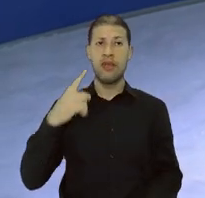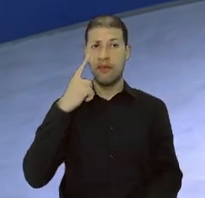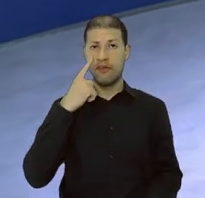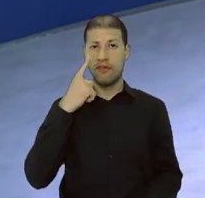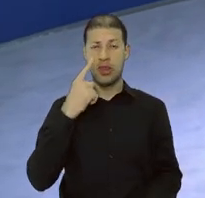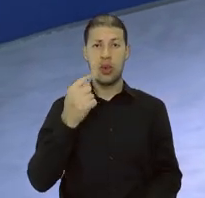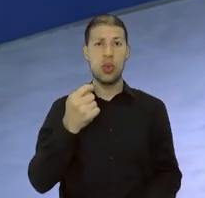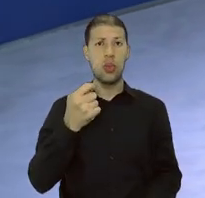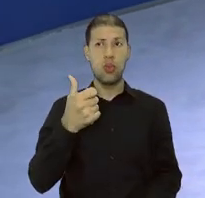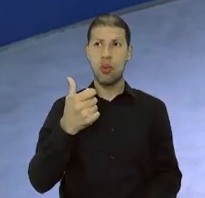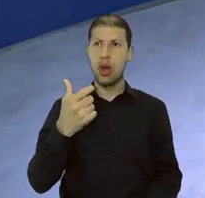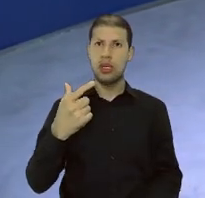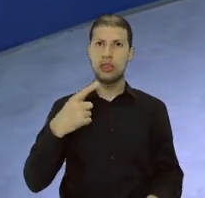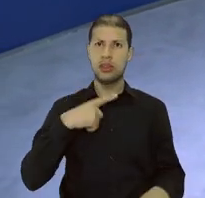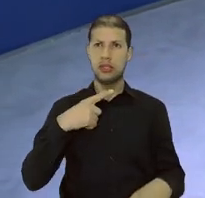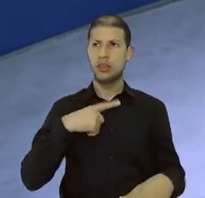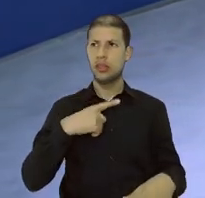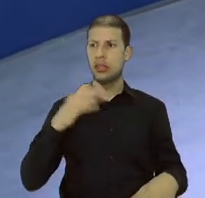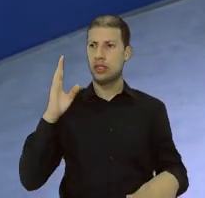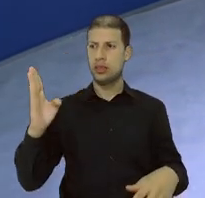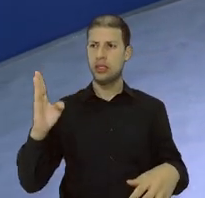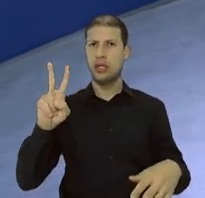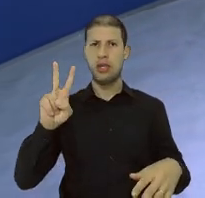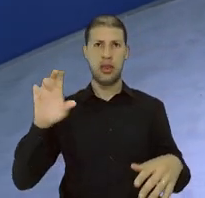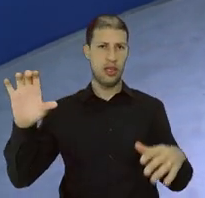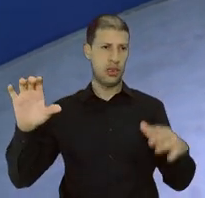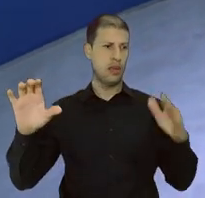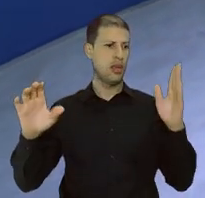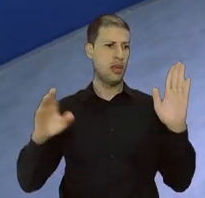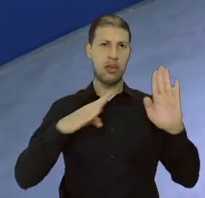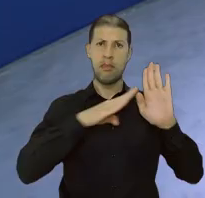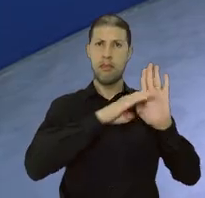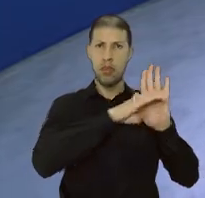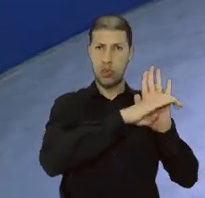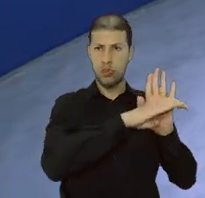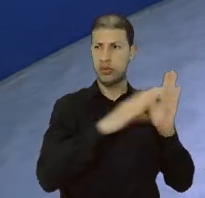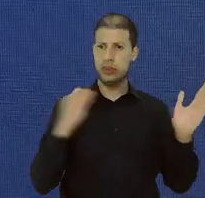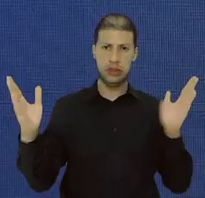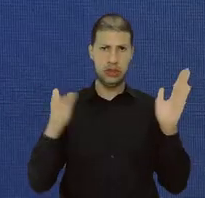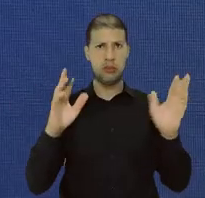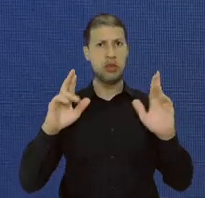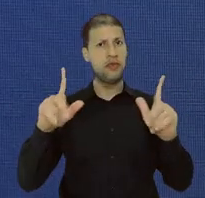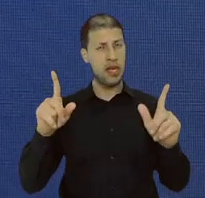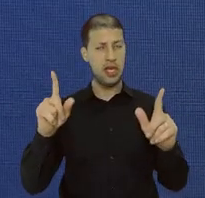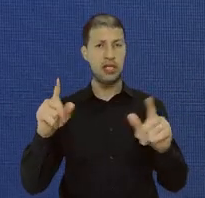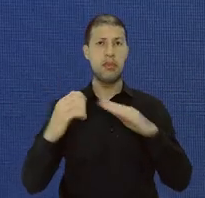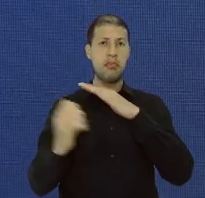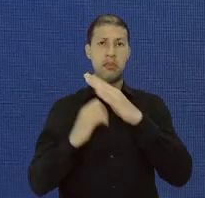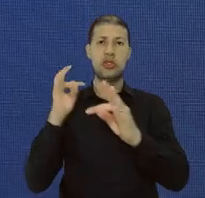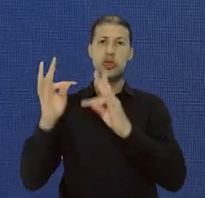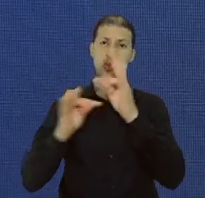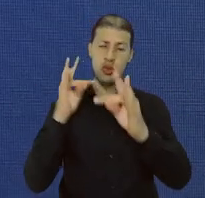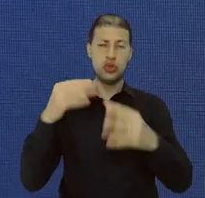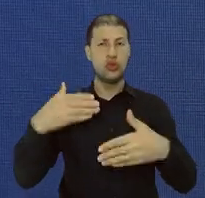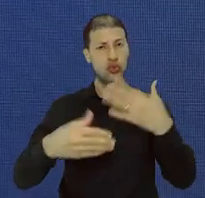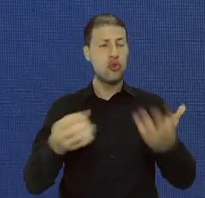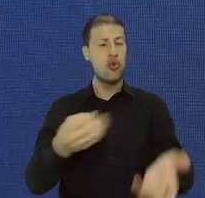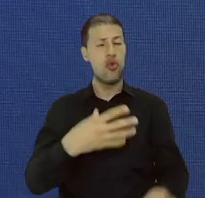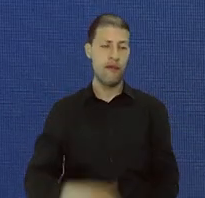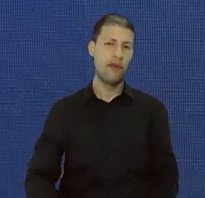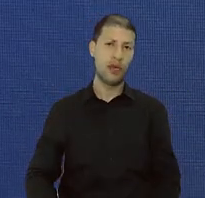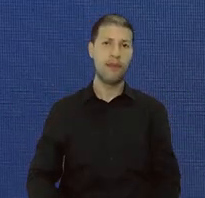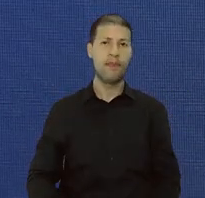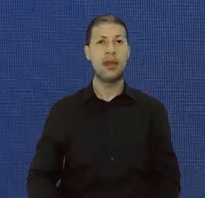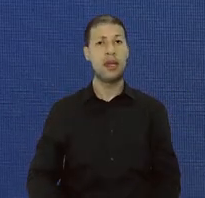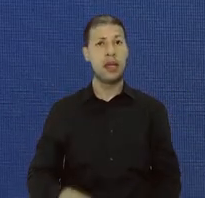bastão entre e a bolsa para essas empresas de inovação e tecnologia e nesse sentido a gente quase um